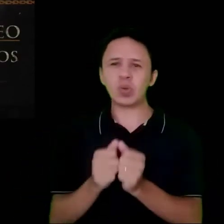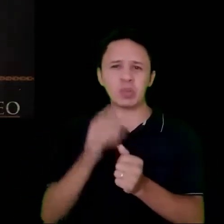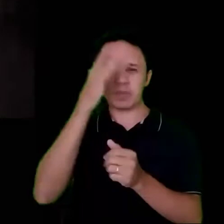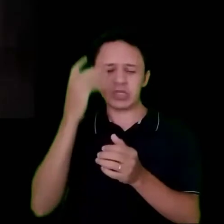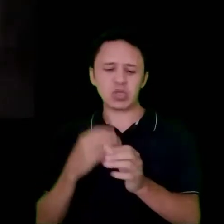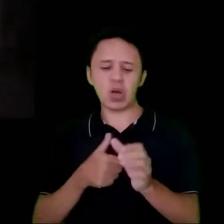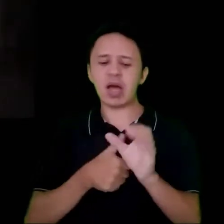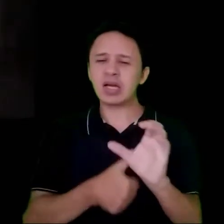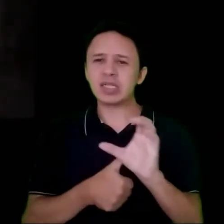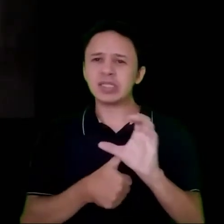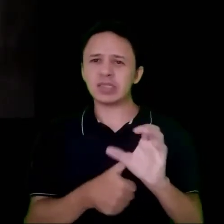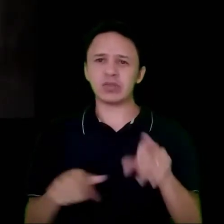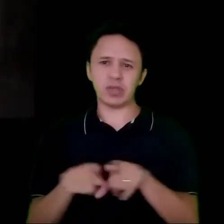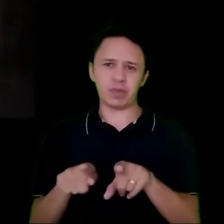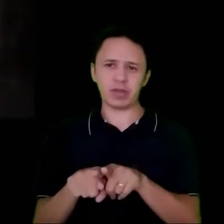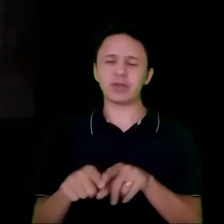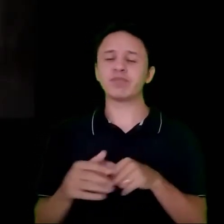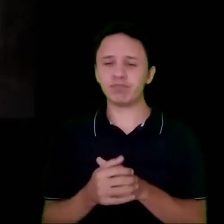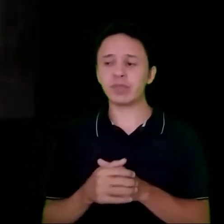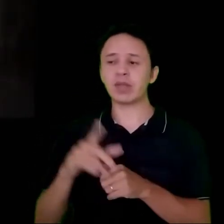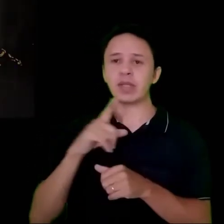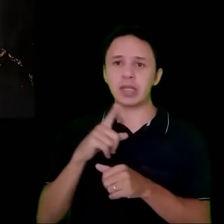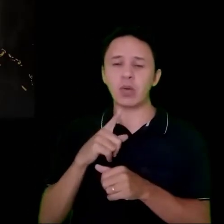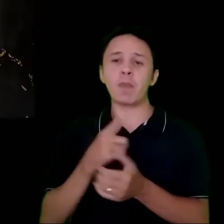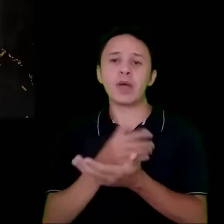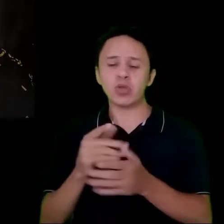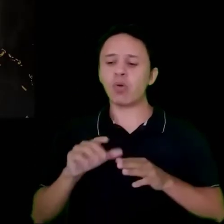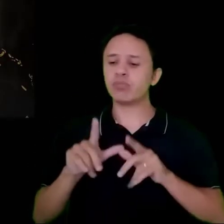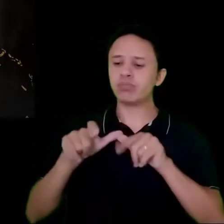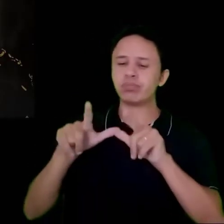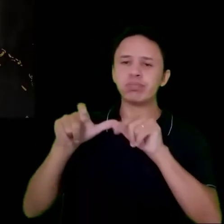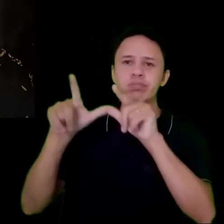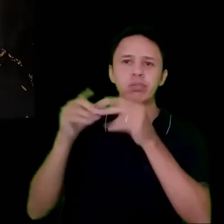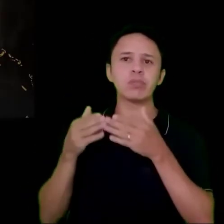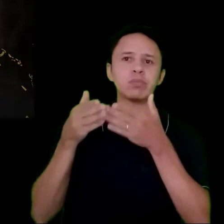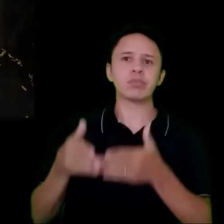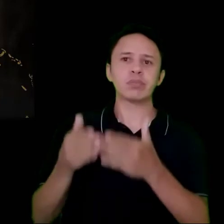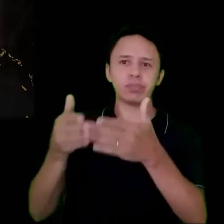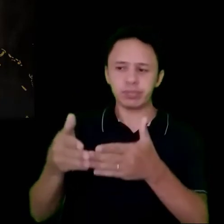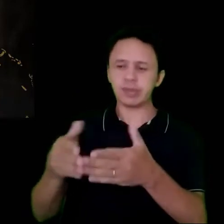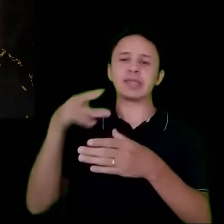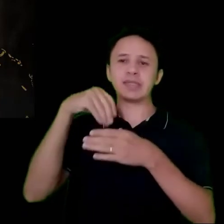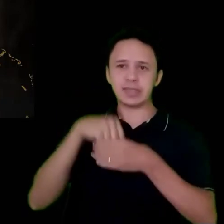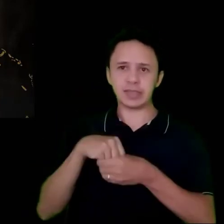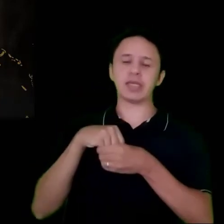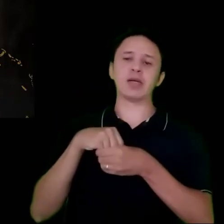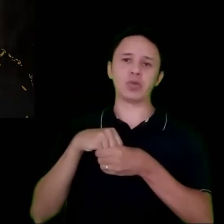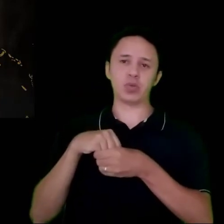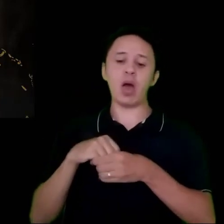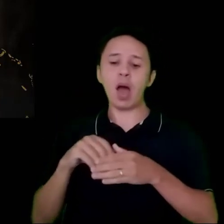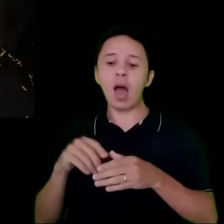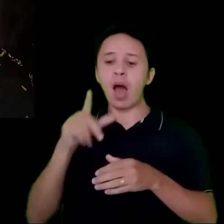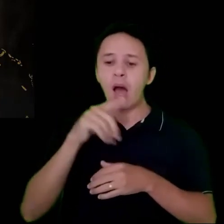mutuamente. Movidos pelo chamado espírito cruzadístico, começa a expansão ultramarina portuguesa, com a conquista de portos africanos,